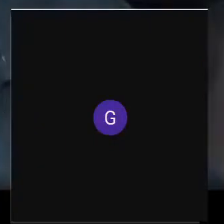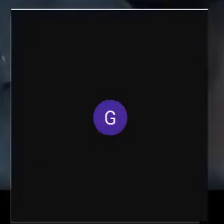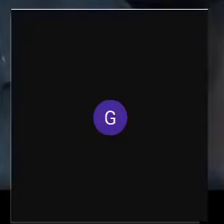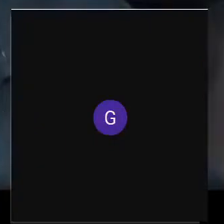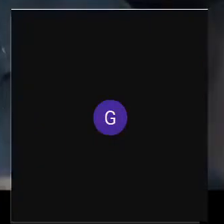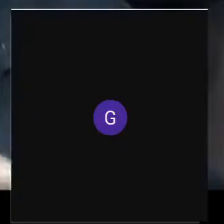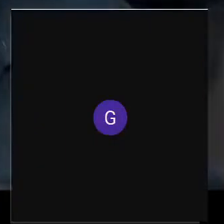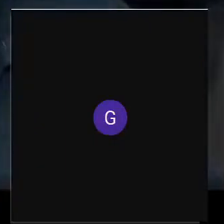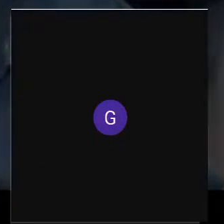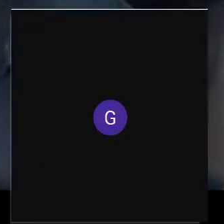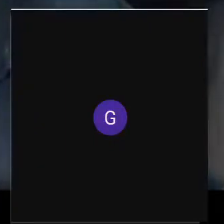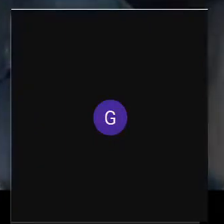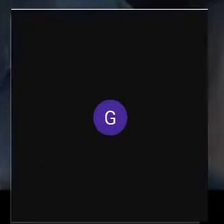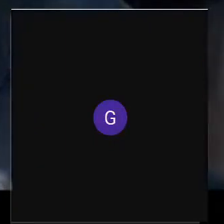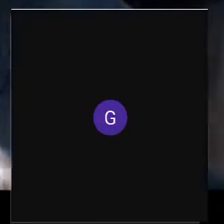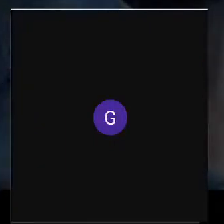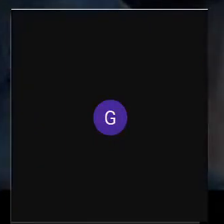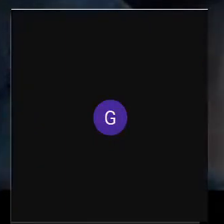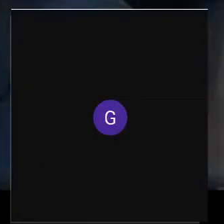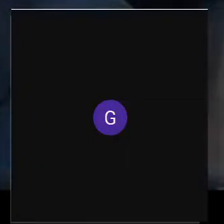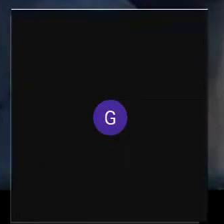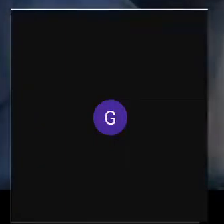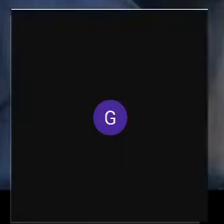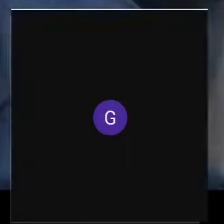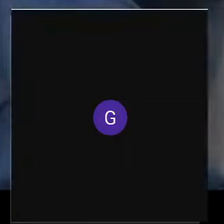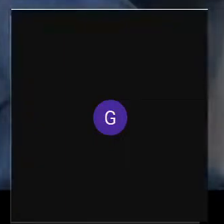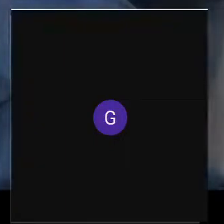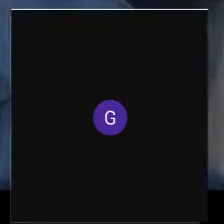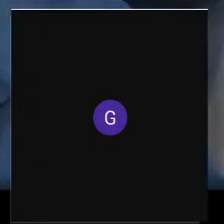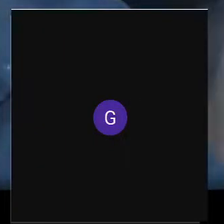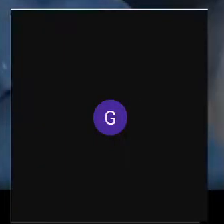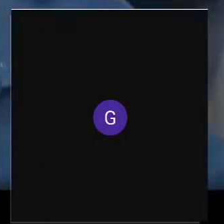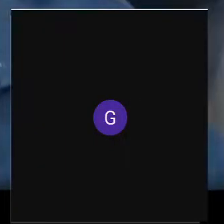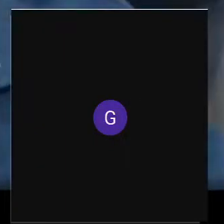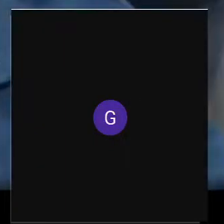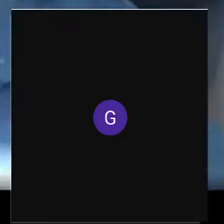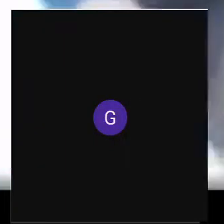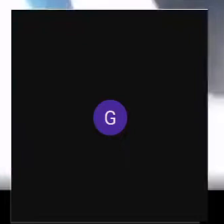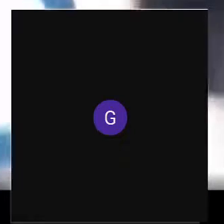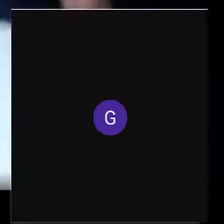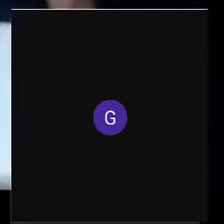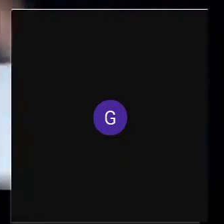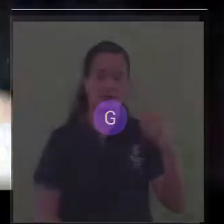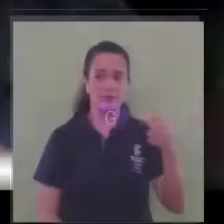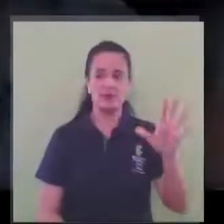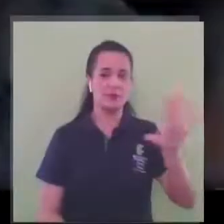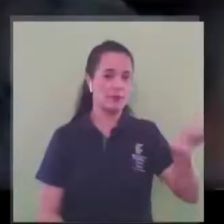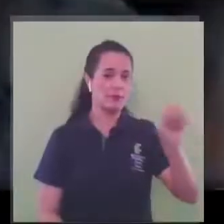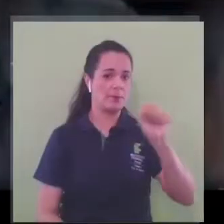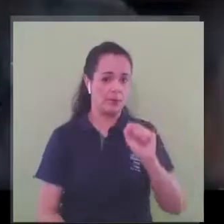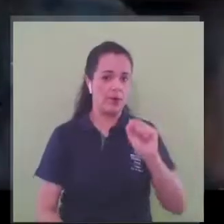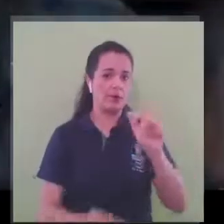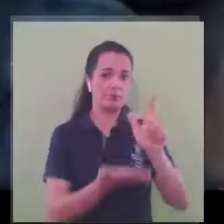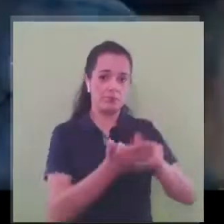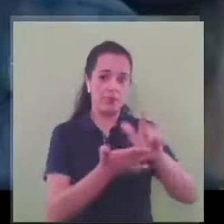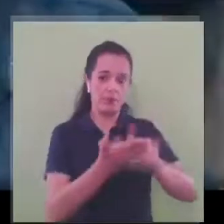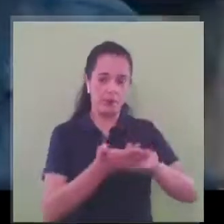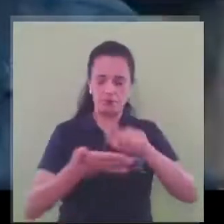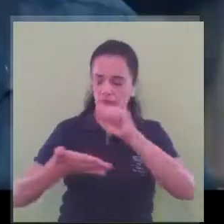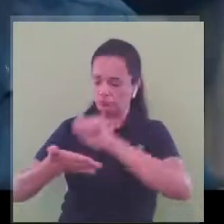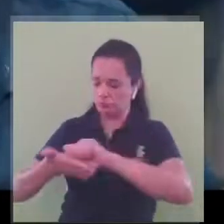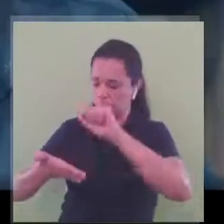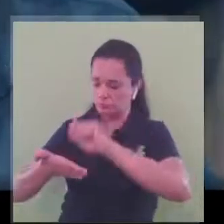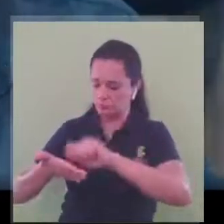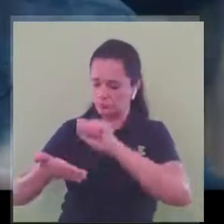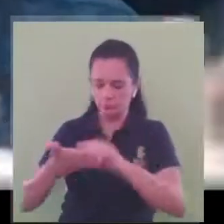entretenimento. Para ler um clássico, é necessário pegar um pedaço de papel, né, e anotar, especialmente